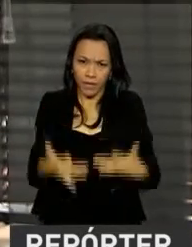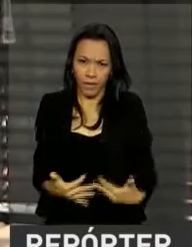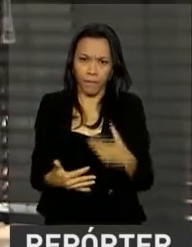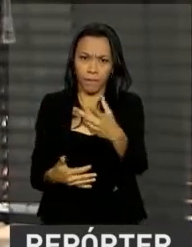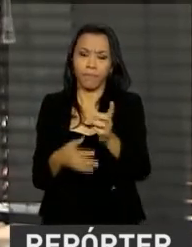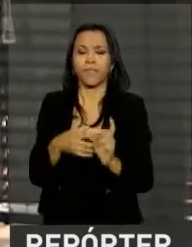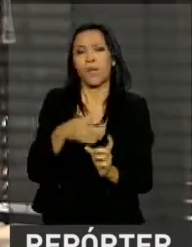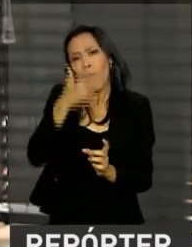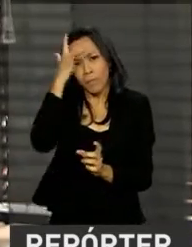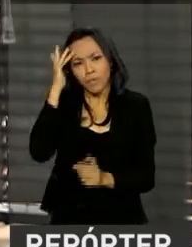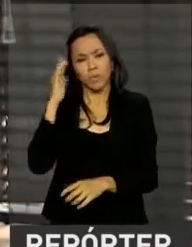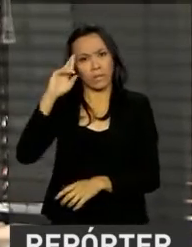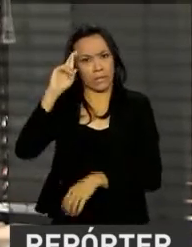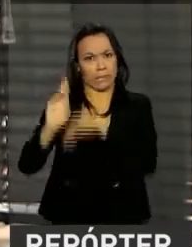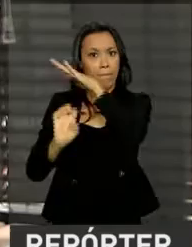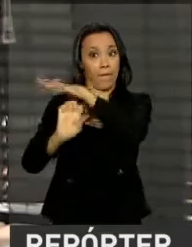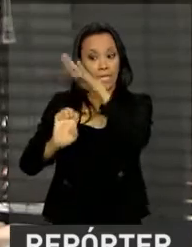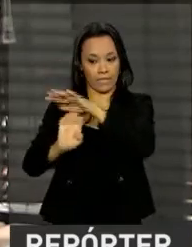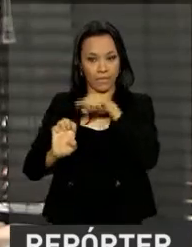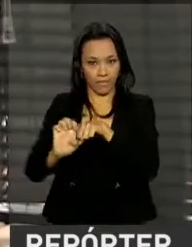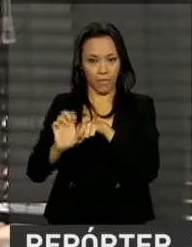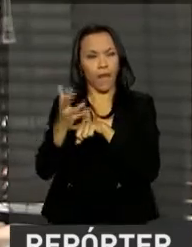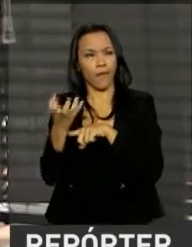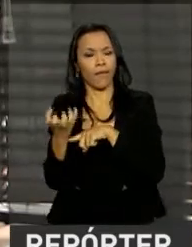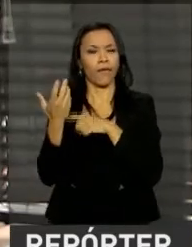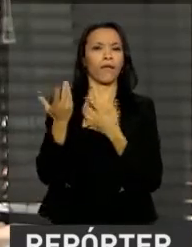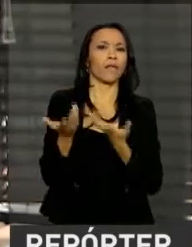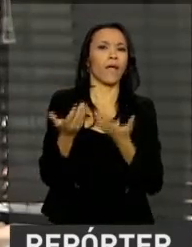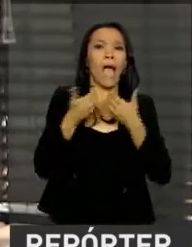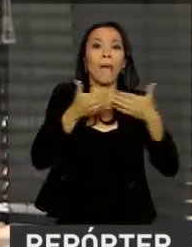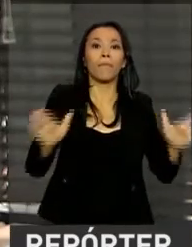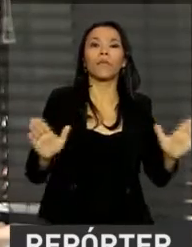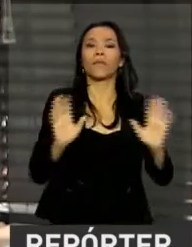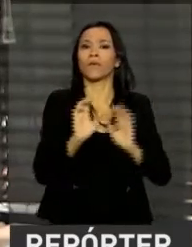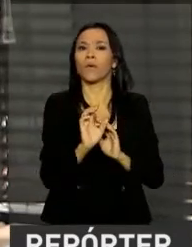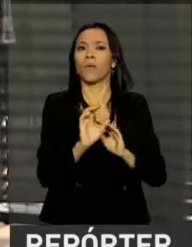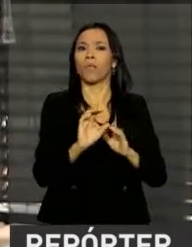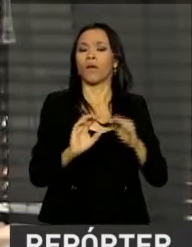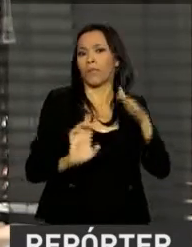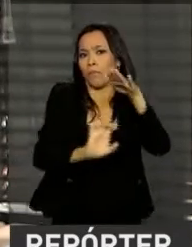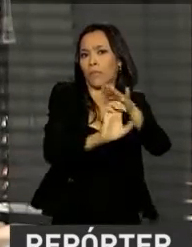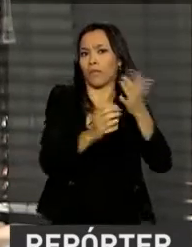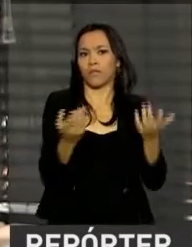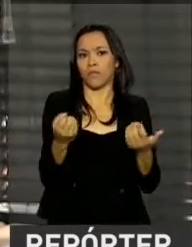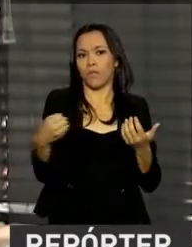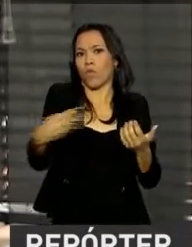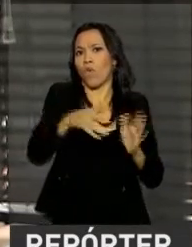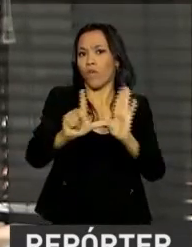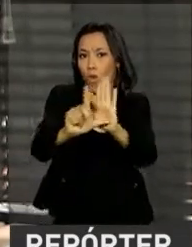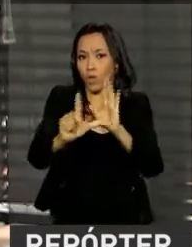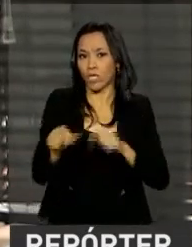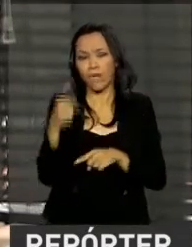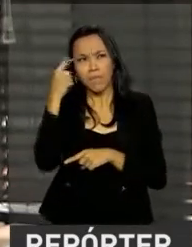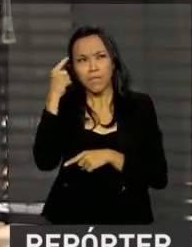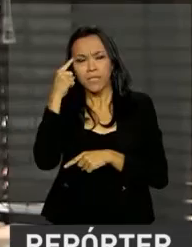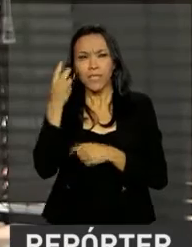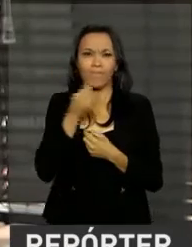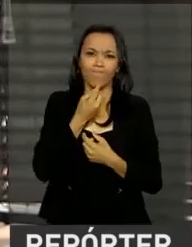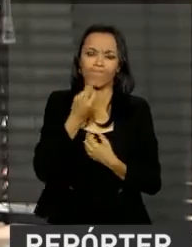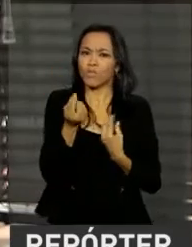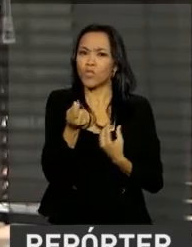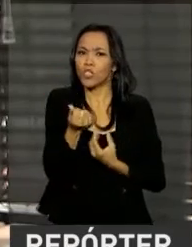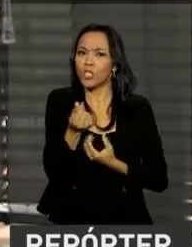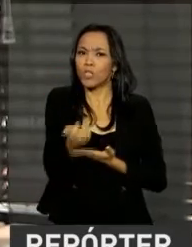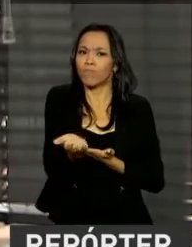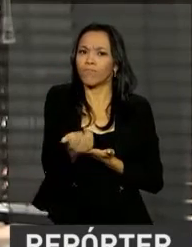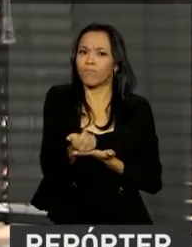empresa o empresário que pretende por exemplo abre uma loja uma nova loja ele vai pensar a respeito de qual é a rentabilidade